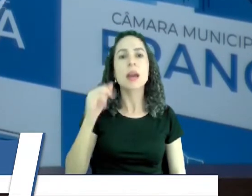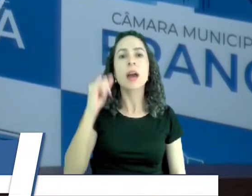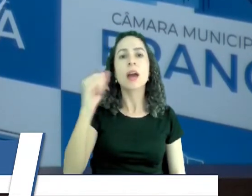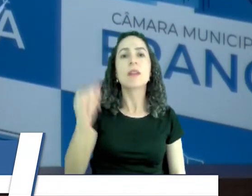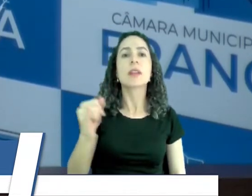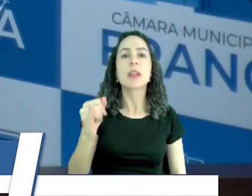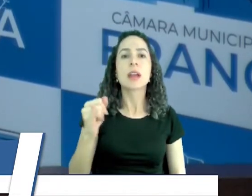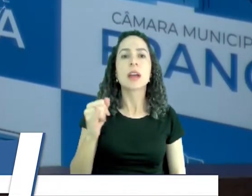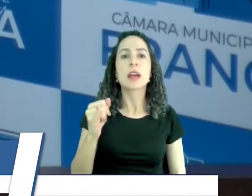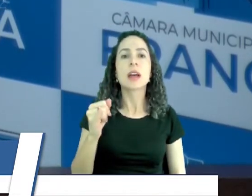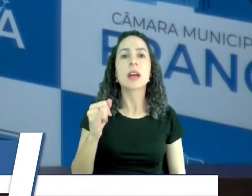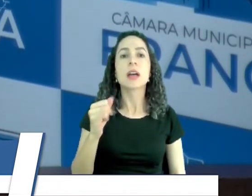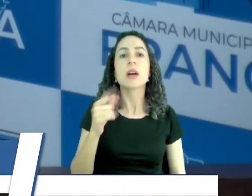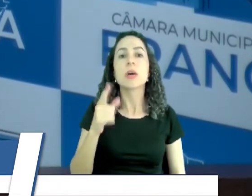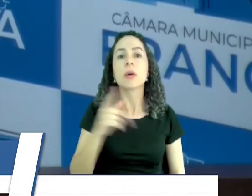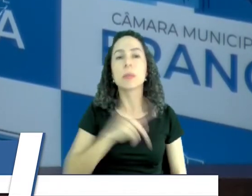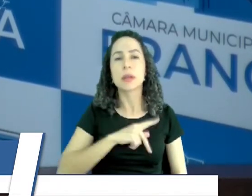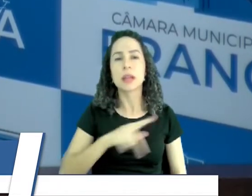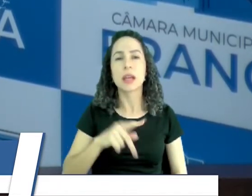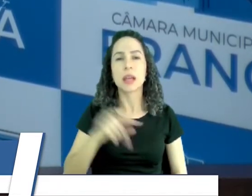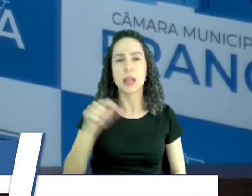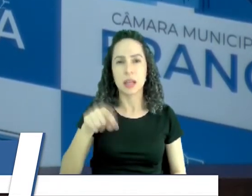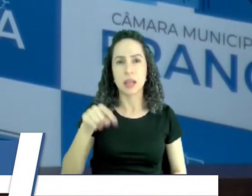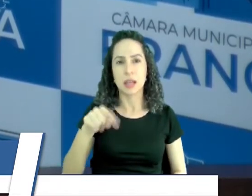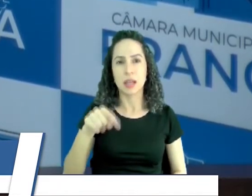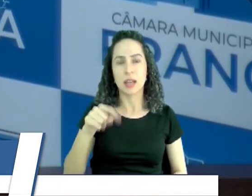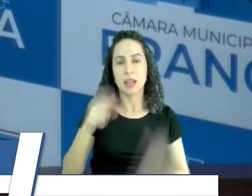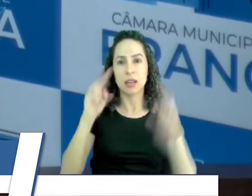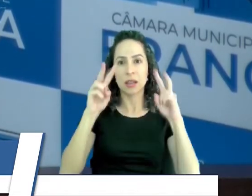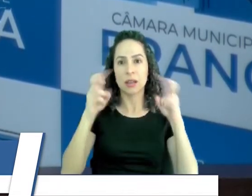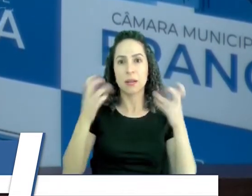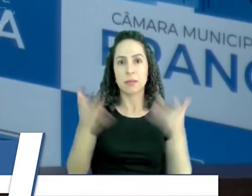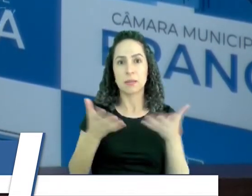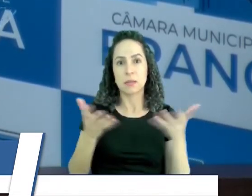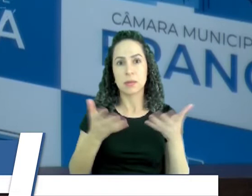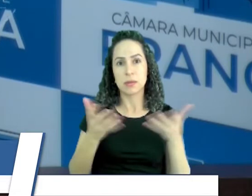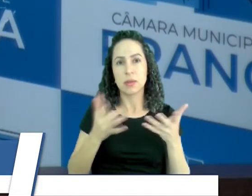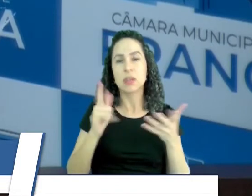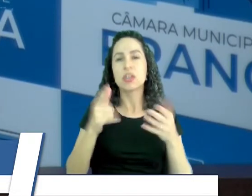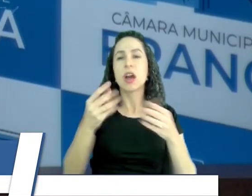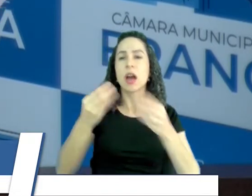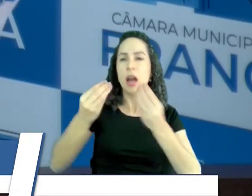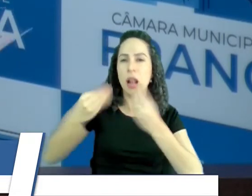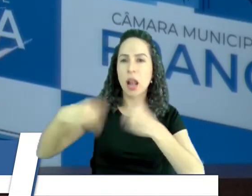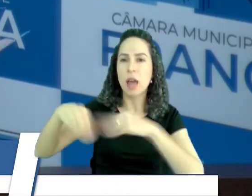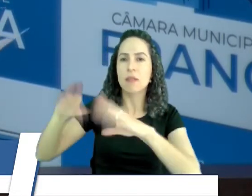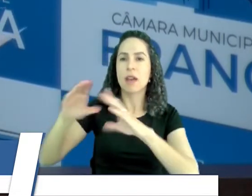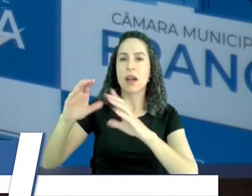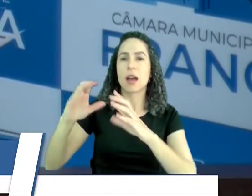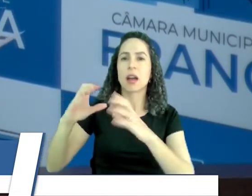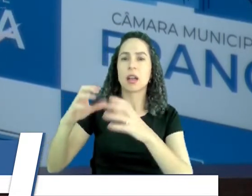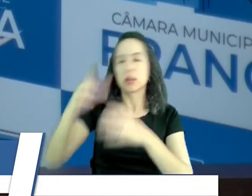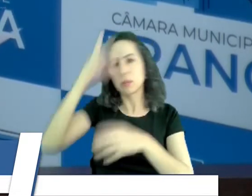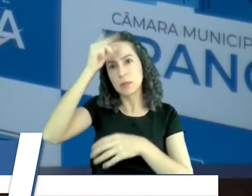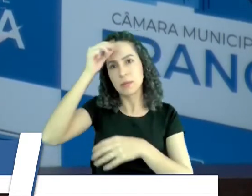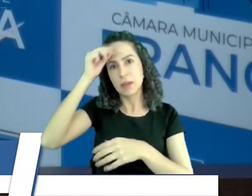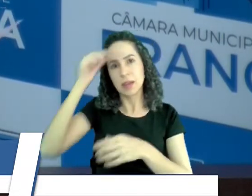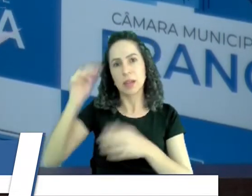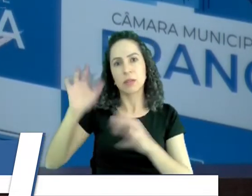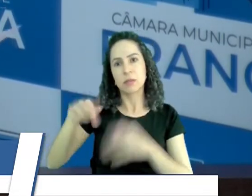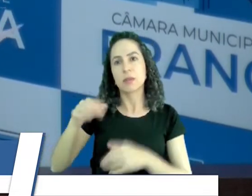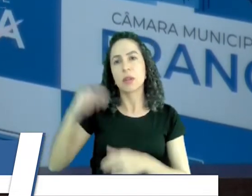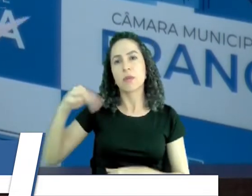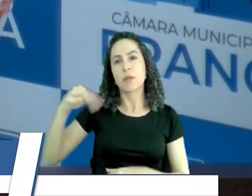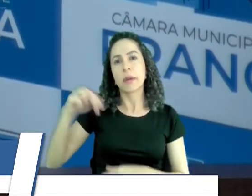senhor presidente, que isso que estou tratando aqui hoje foi encaminhado para o gabinete em final de novembro. Eu pedi uma reunião com ele